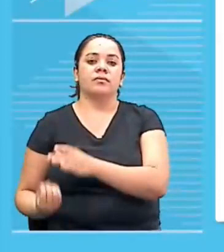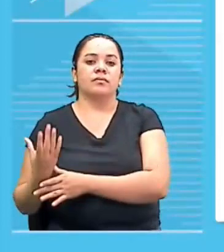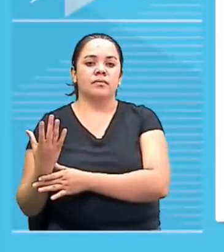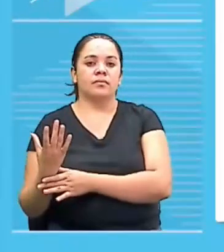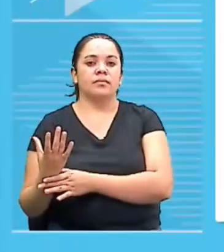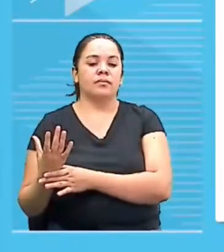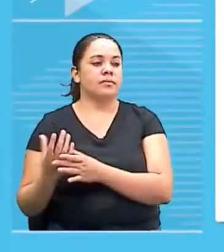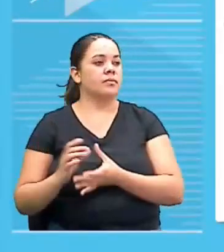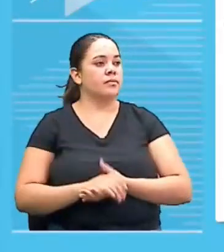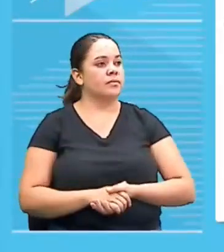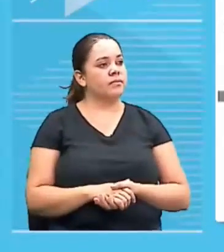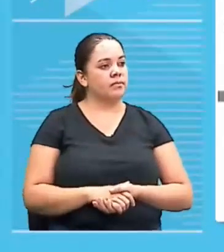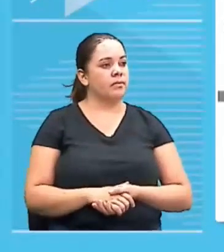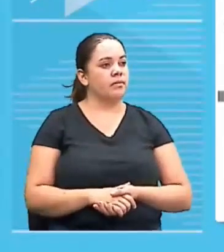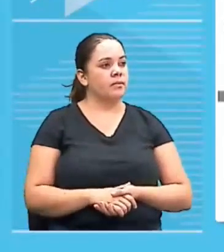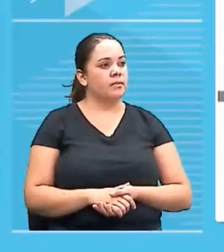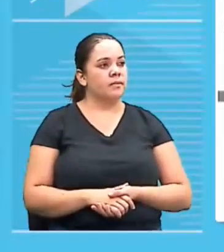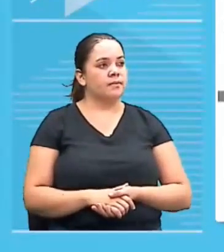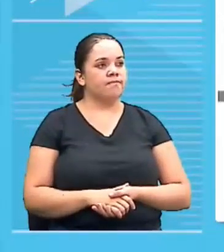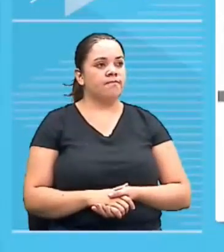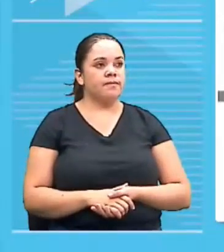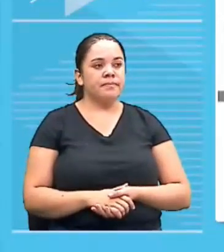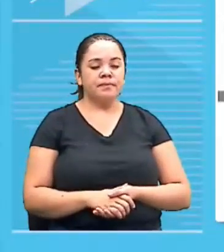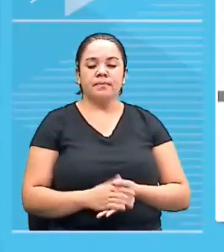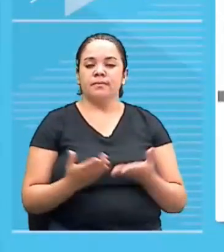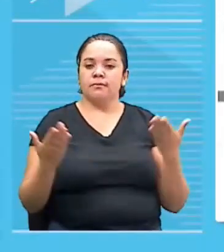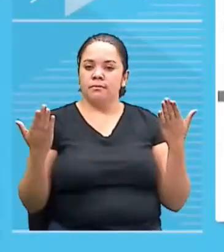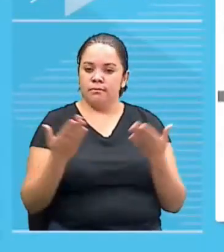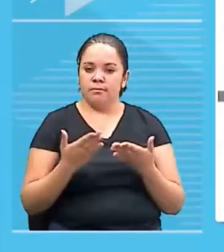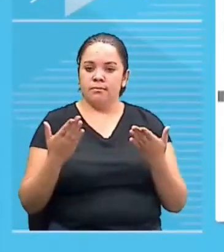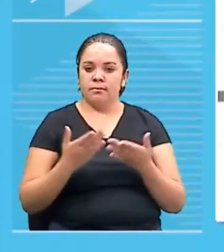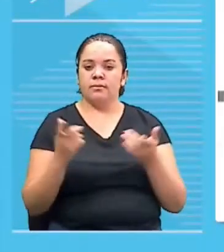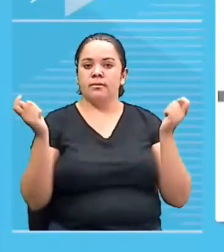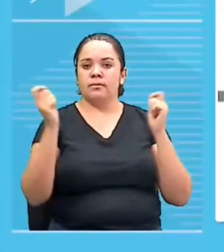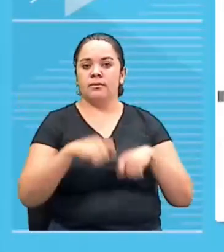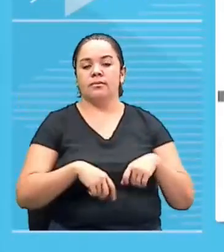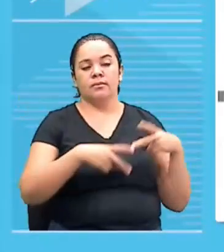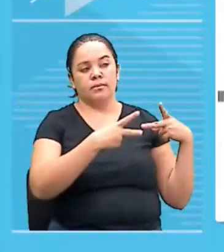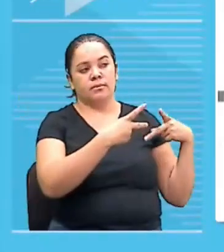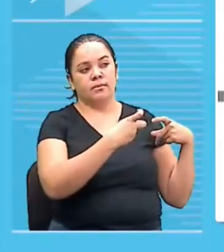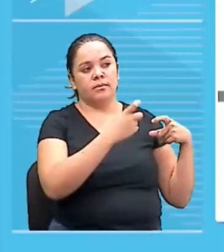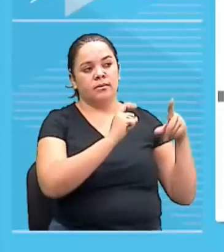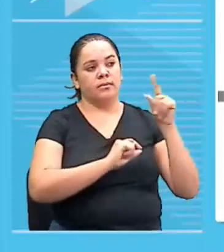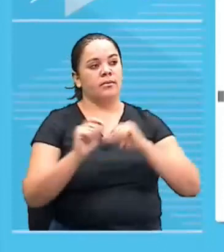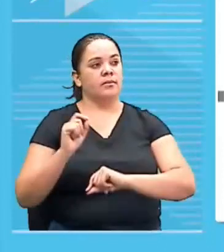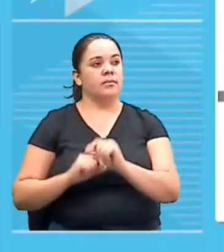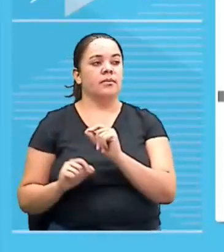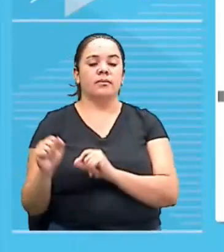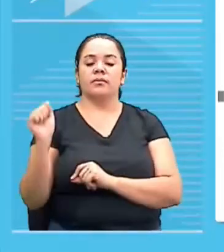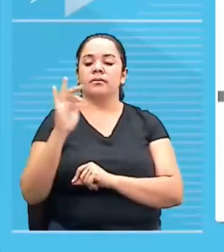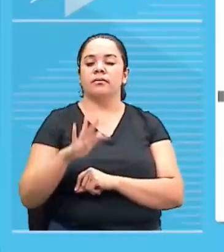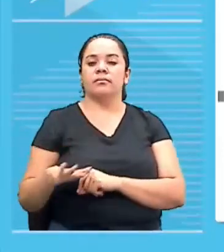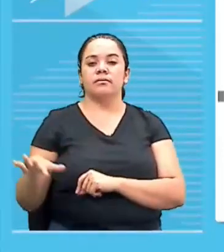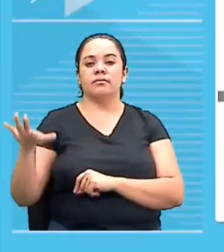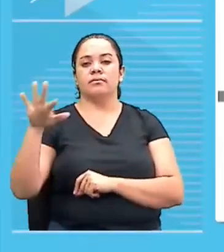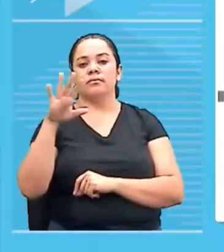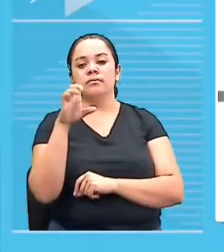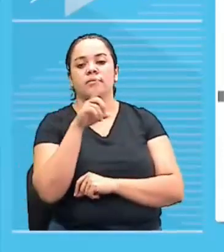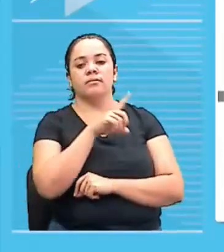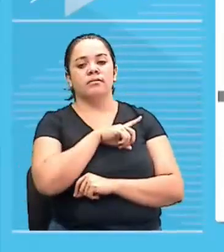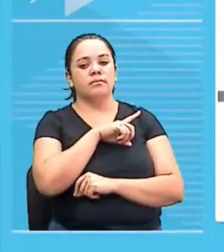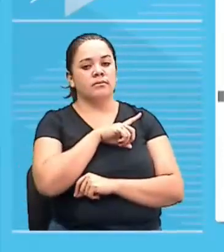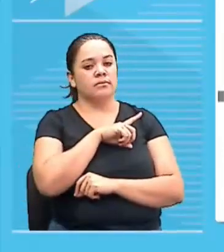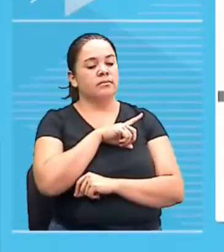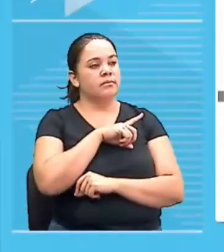bem? E aí, turma, aqui nós podemos observar uma imagem como se fosse